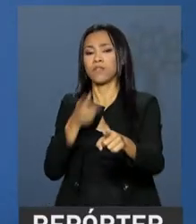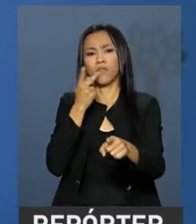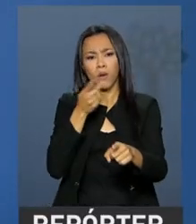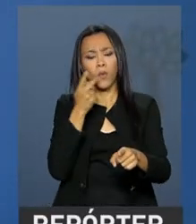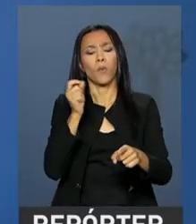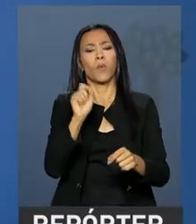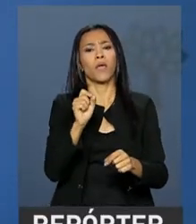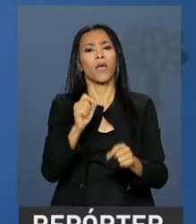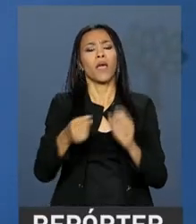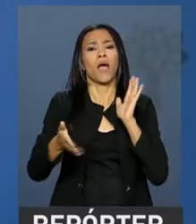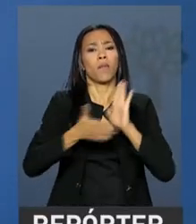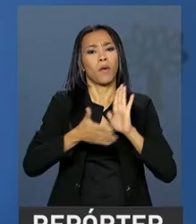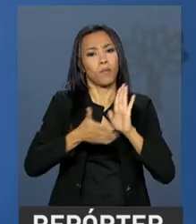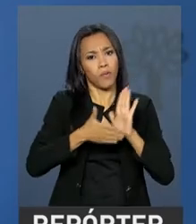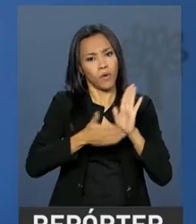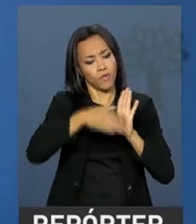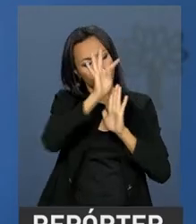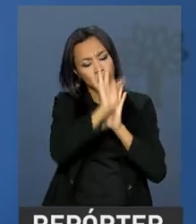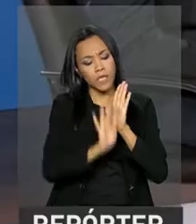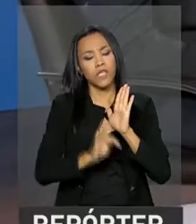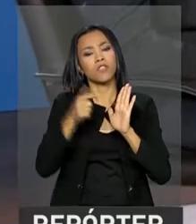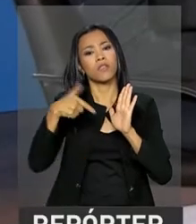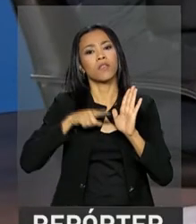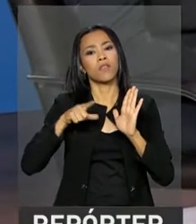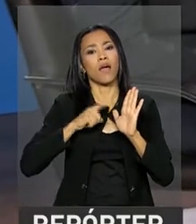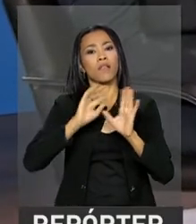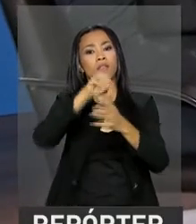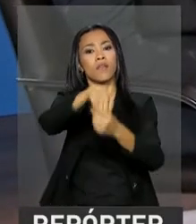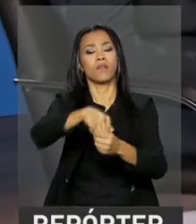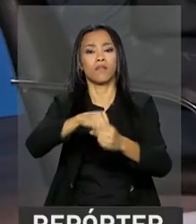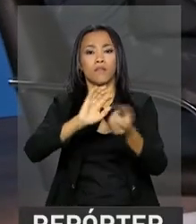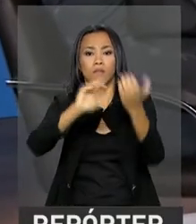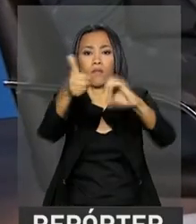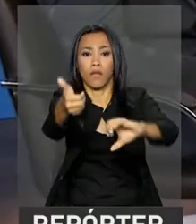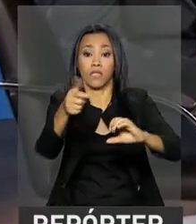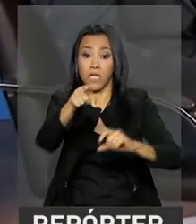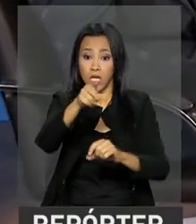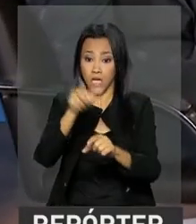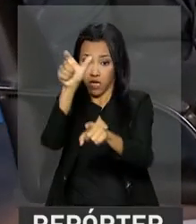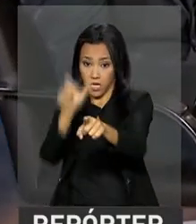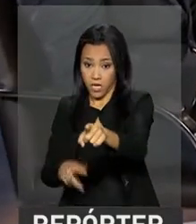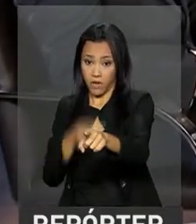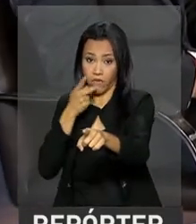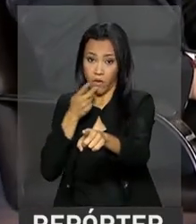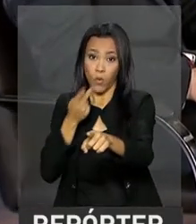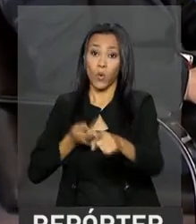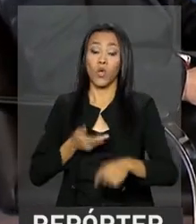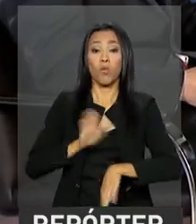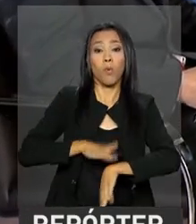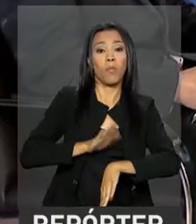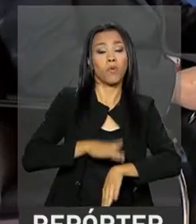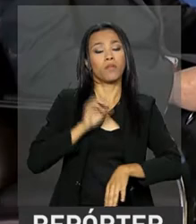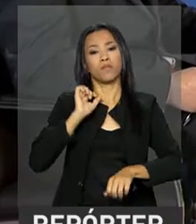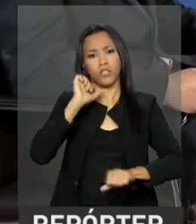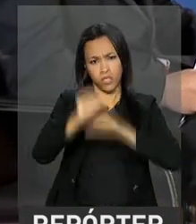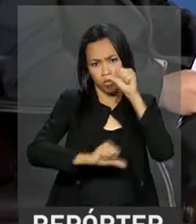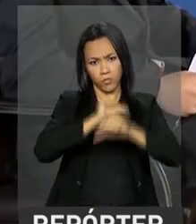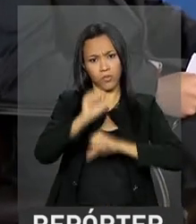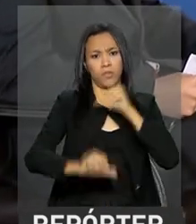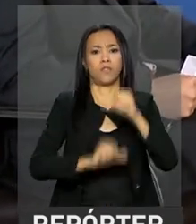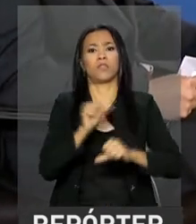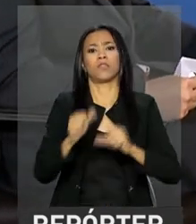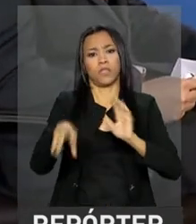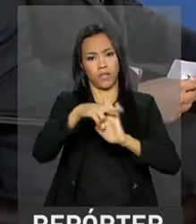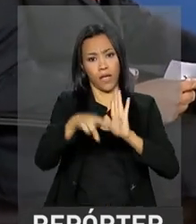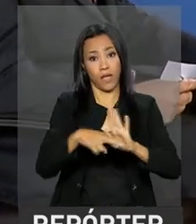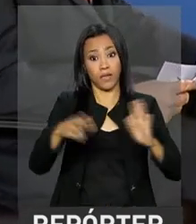do texto que tramita no Congresso Nacional. Henrique Meirelles disse que o momento de o país fazer uma reforma previdenciária é